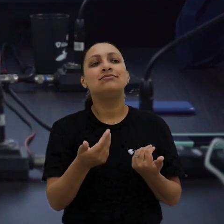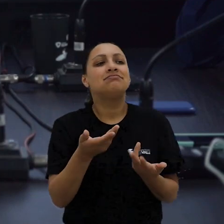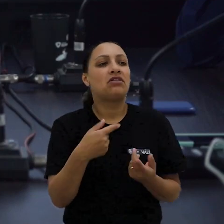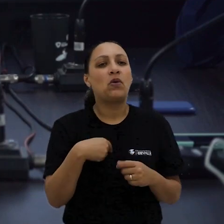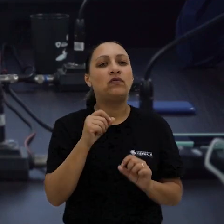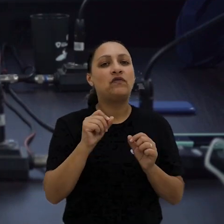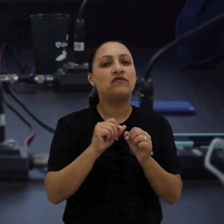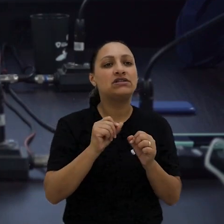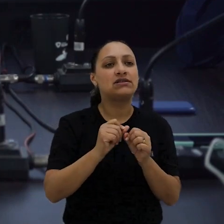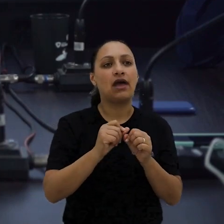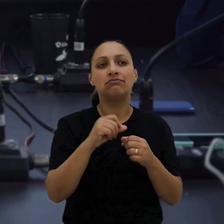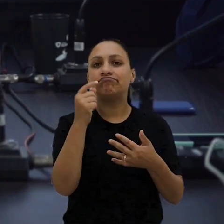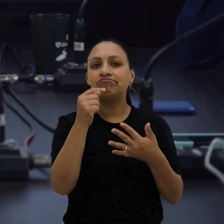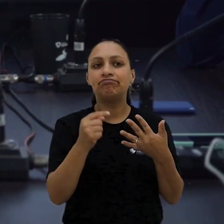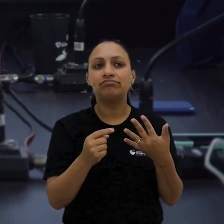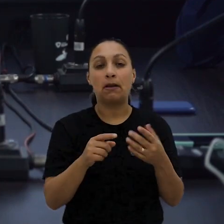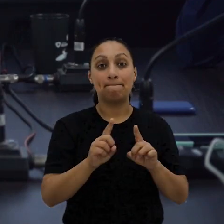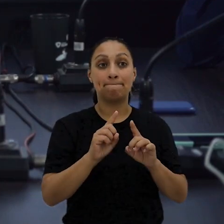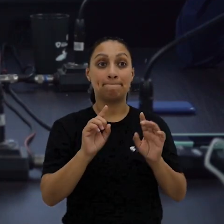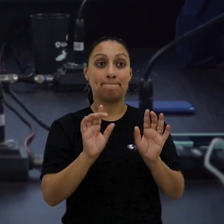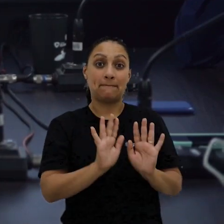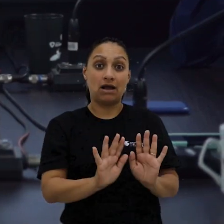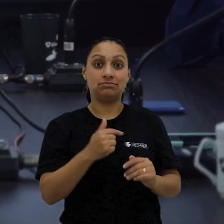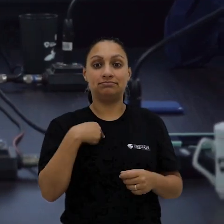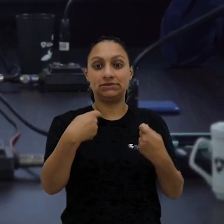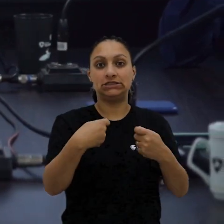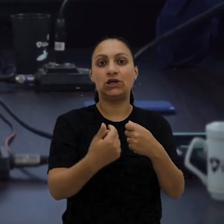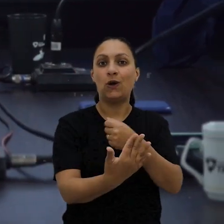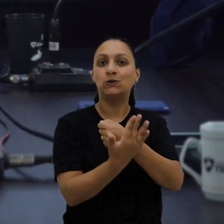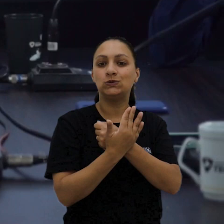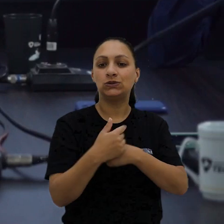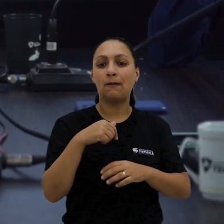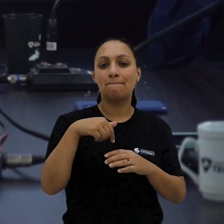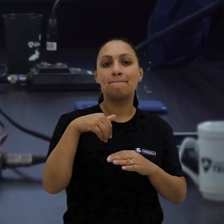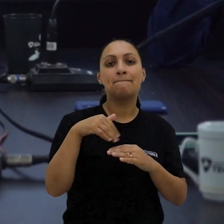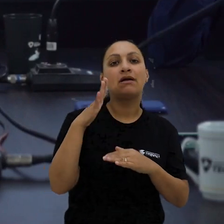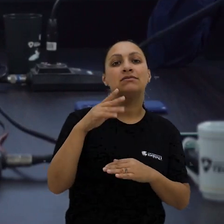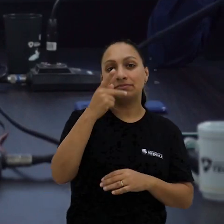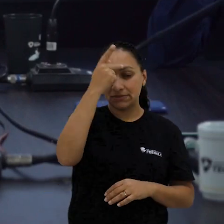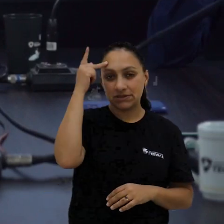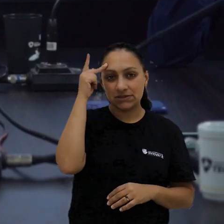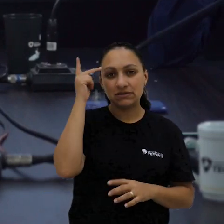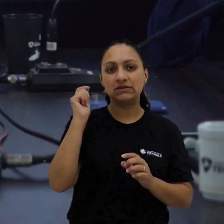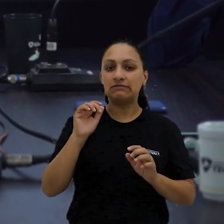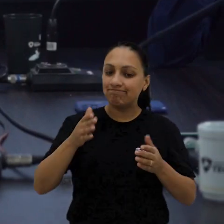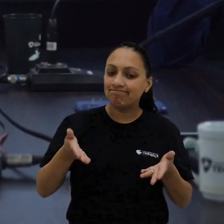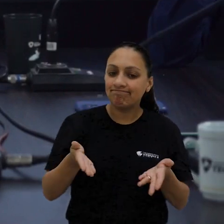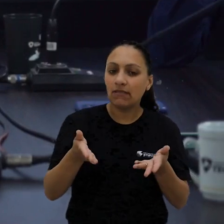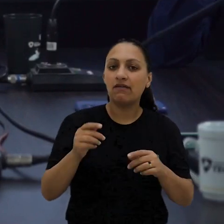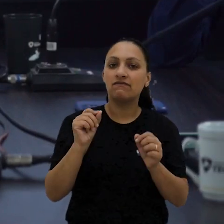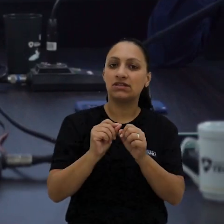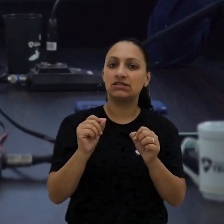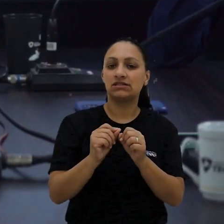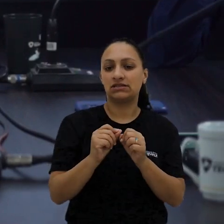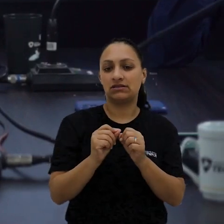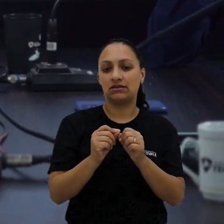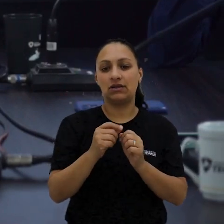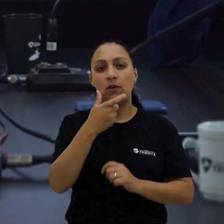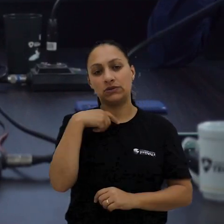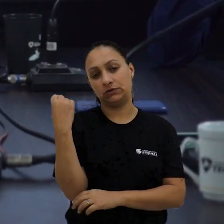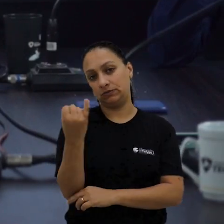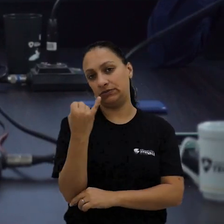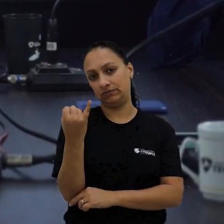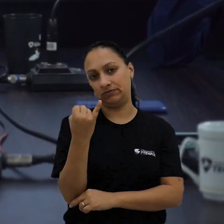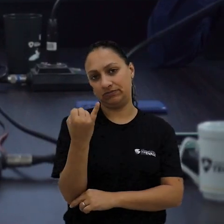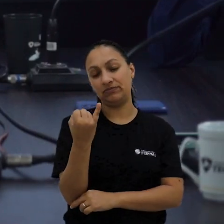tal coisa e tal. Pô, mas eu preciso de ajuda, eu preciso de mais pessoas, assim, falando e fazendo. Acho que mais do que falar, fazendo, acho que isso